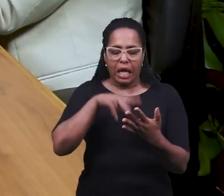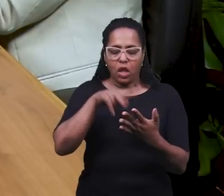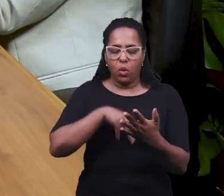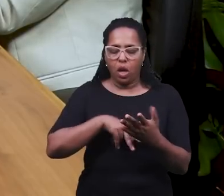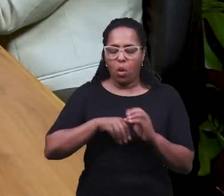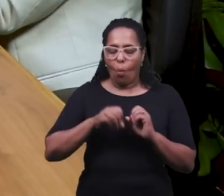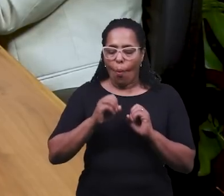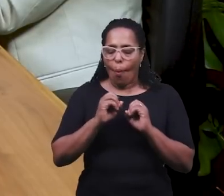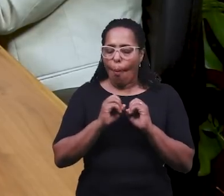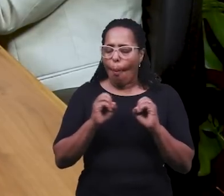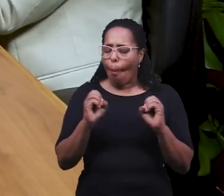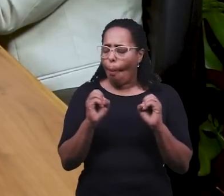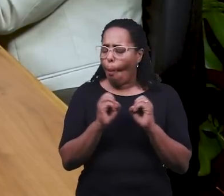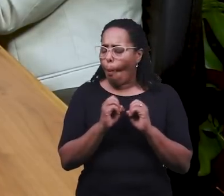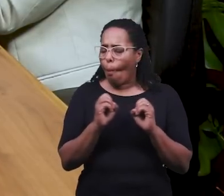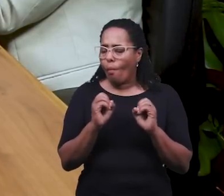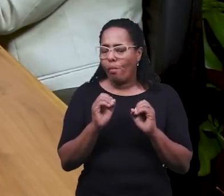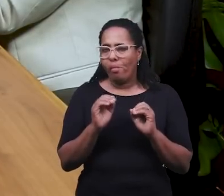semi-analfabeto.